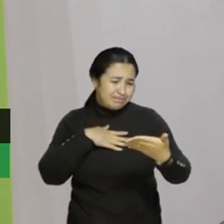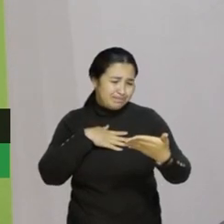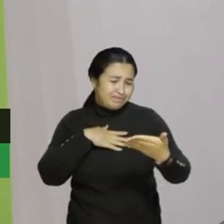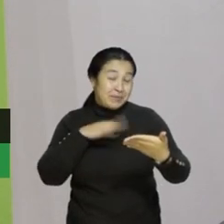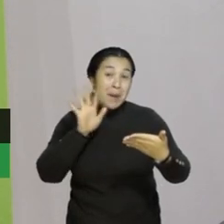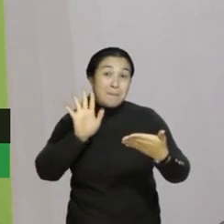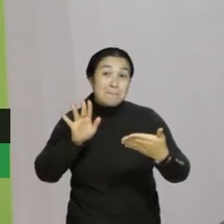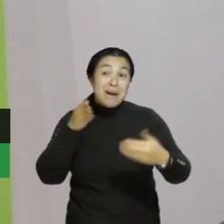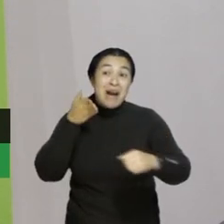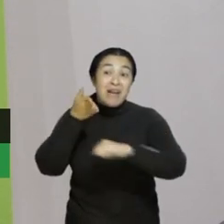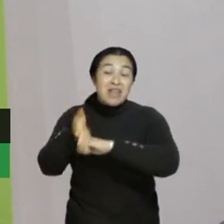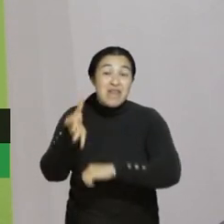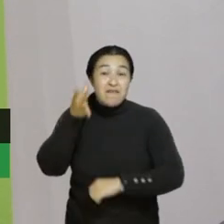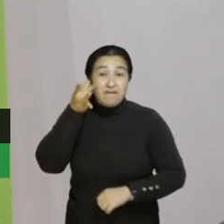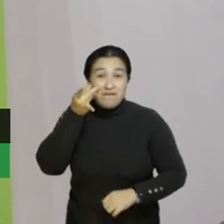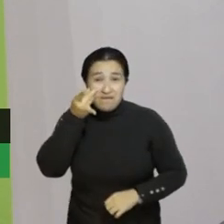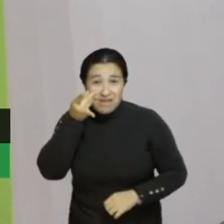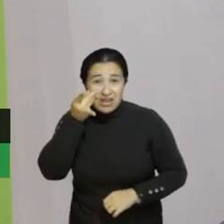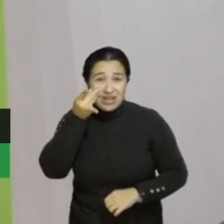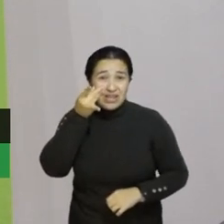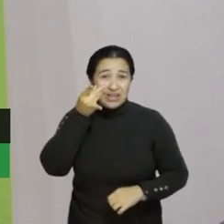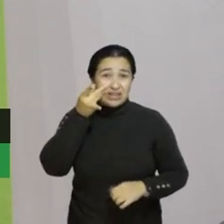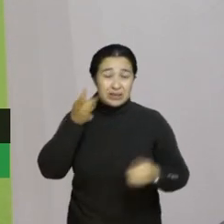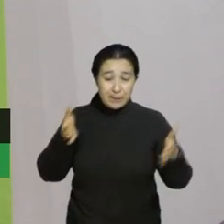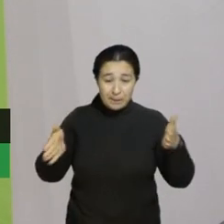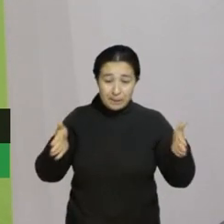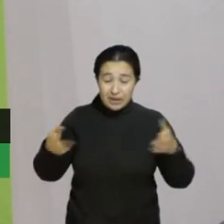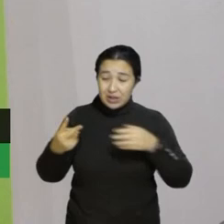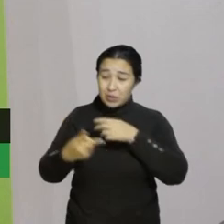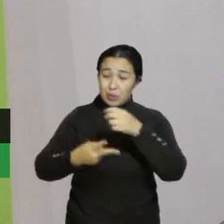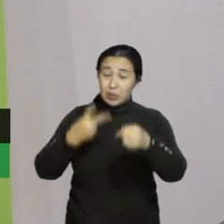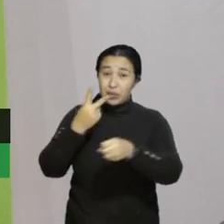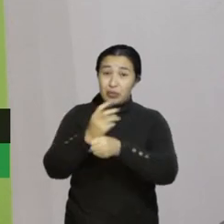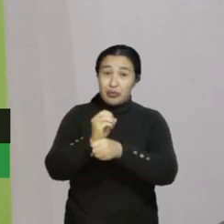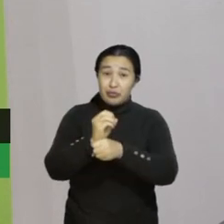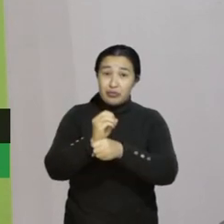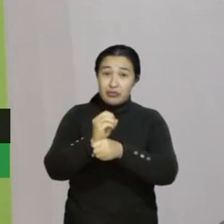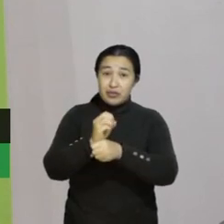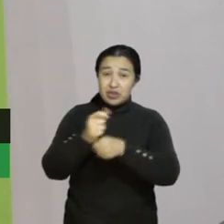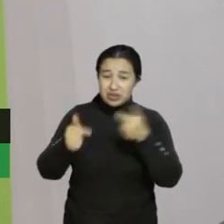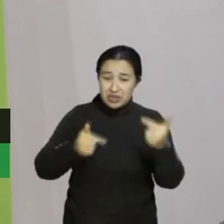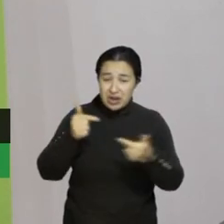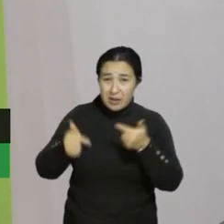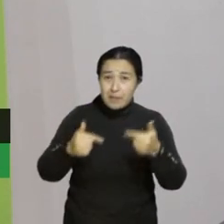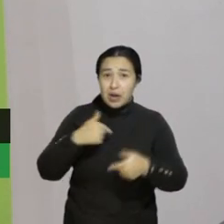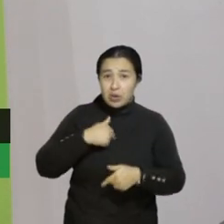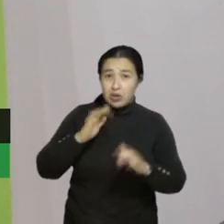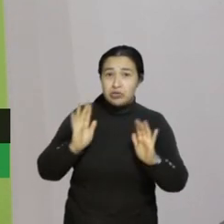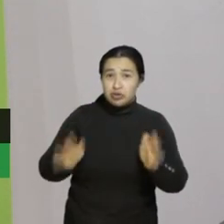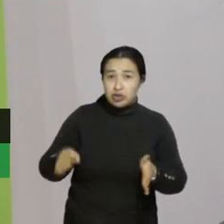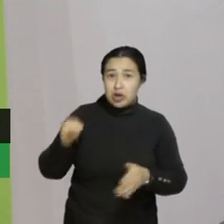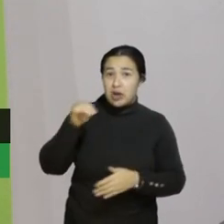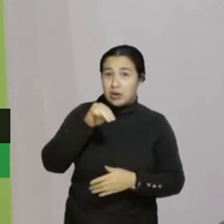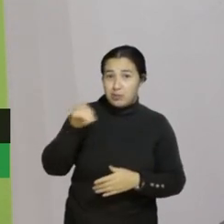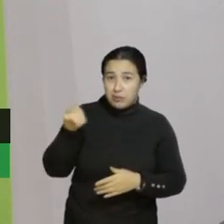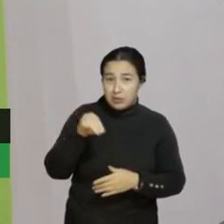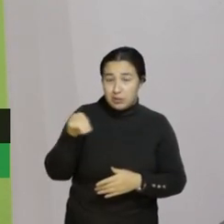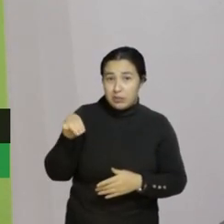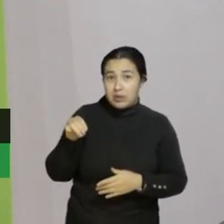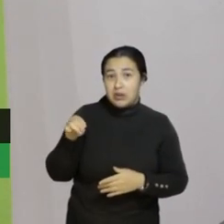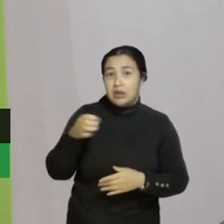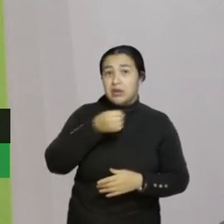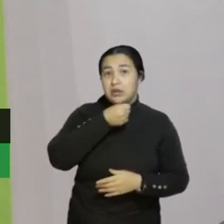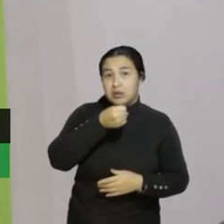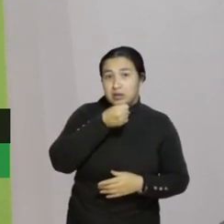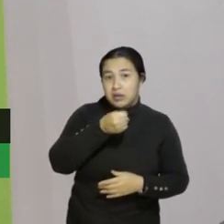pele o que nós passamos lá, gente, em 20 anos de profissão, enquanto jornalista, Mário Mota, que fui o repórter do Mário no Jornal do Almoço, na RBS